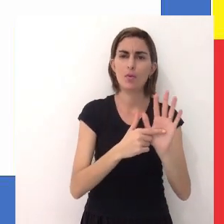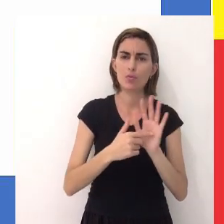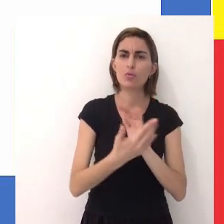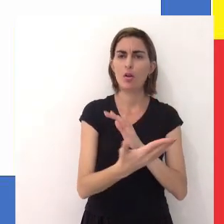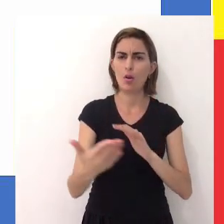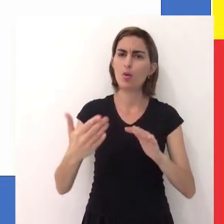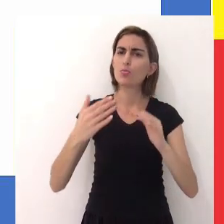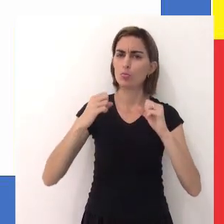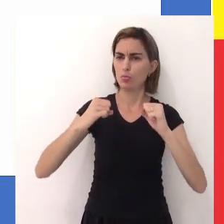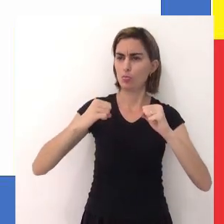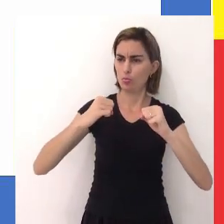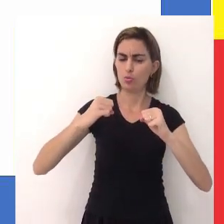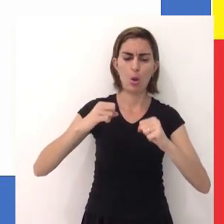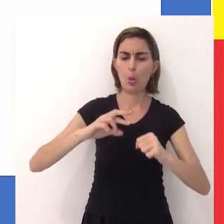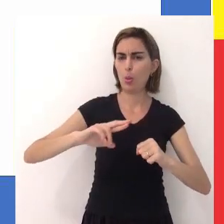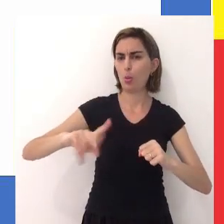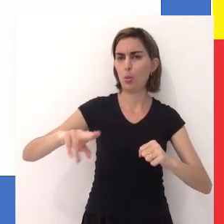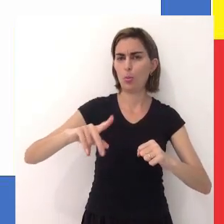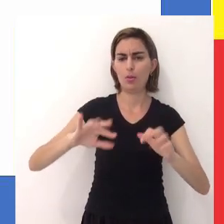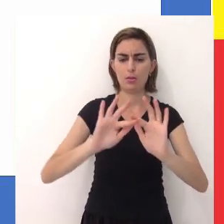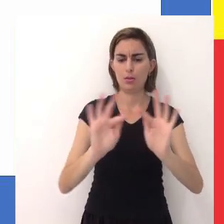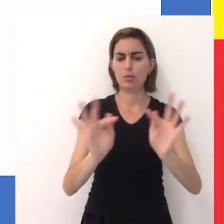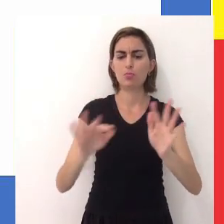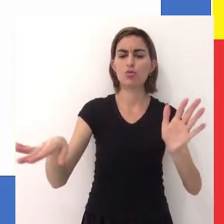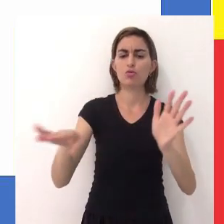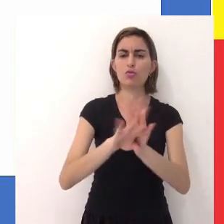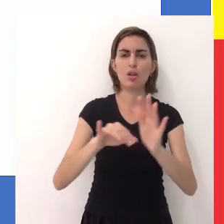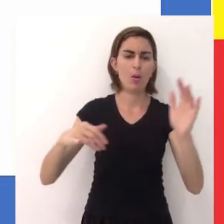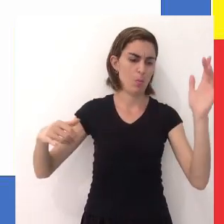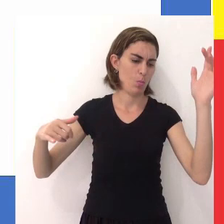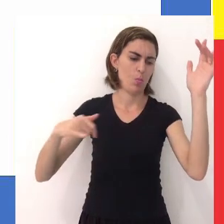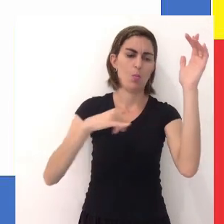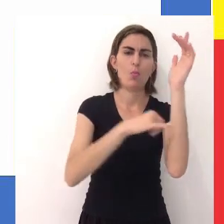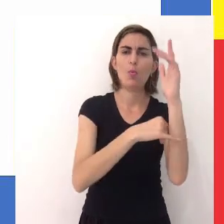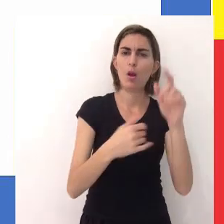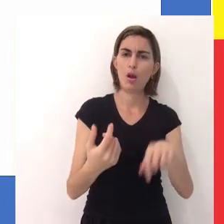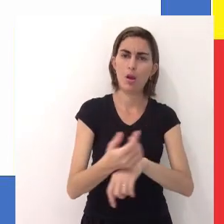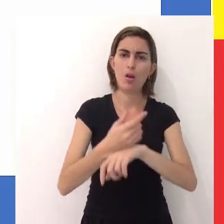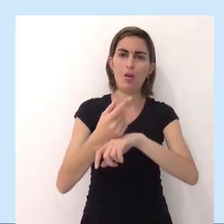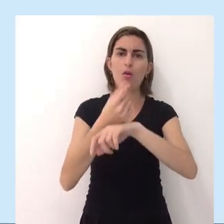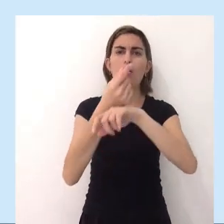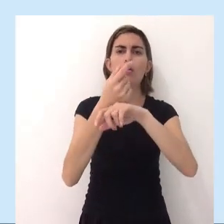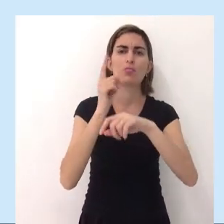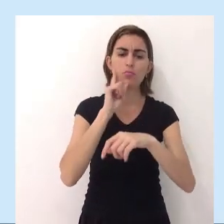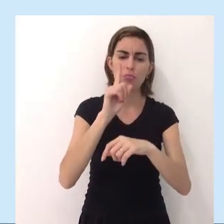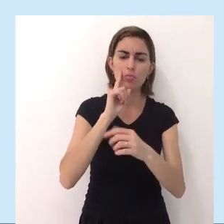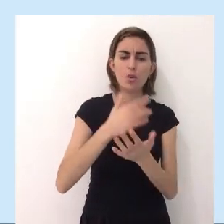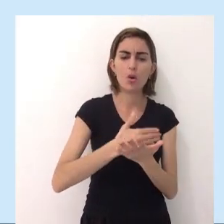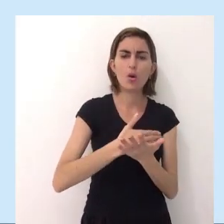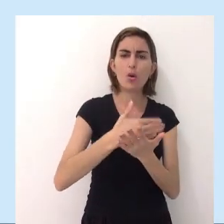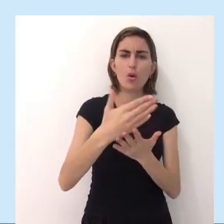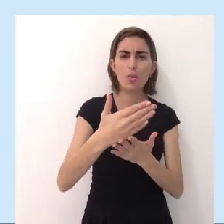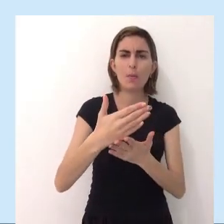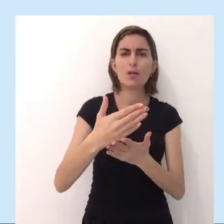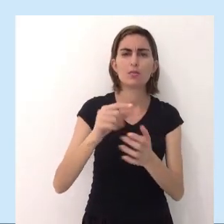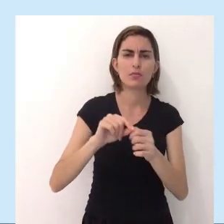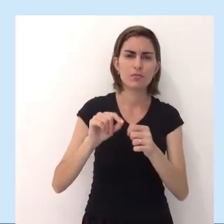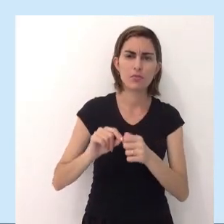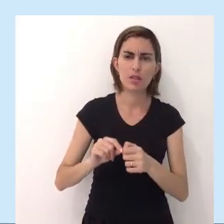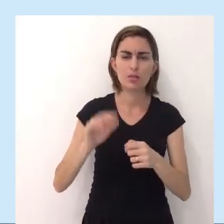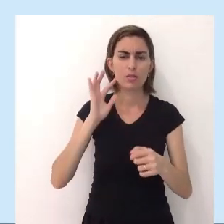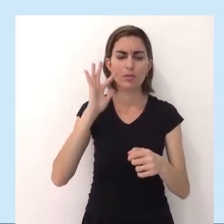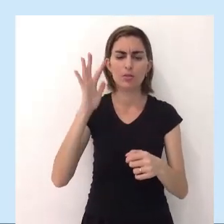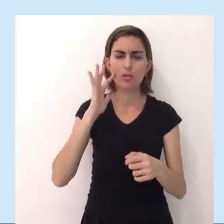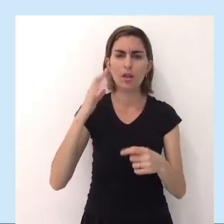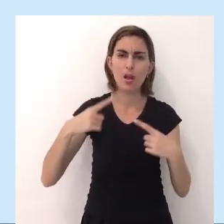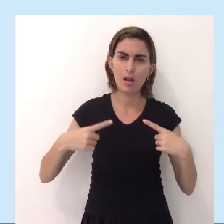eles são poderosos, né? Que não é simplesmente chegar e atacar o capitalismo americano, não. E eles começam a praticar uma